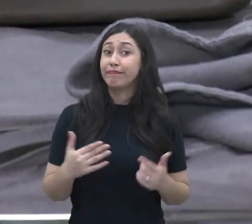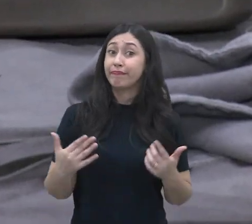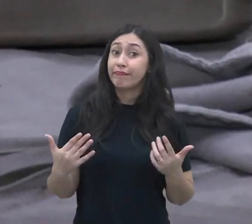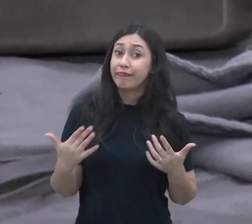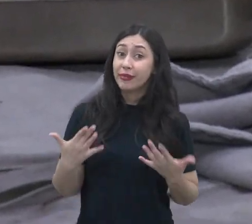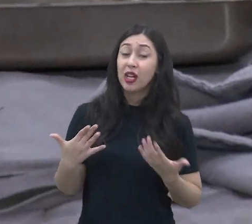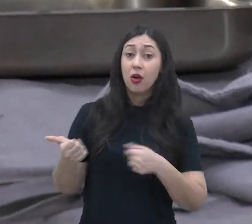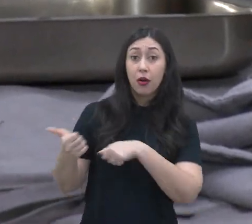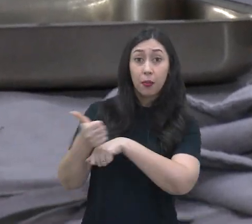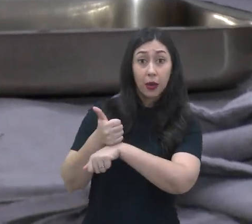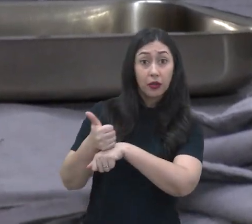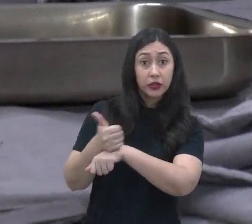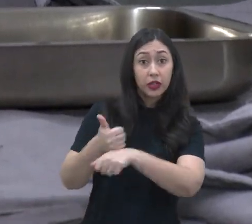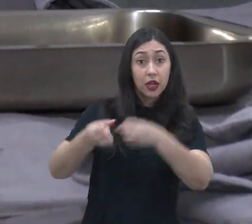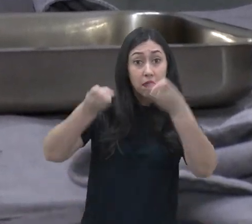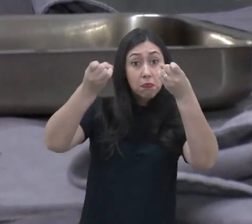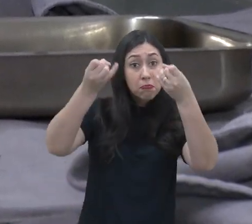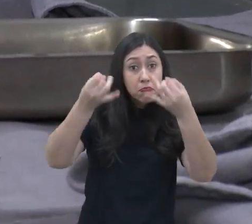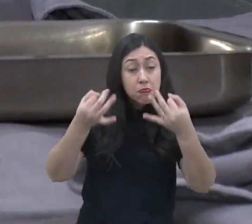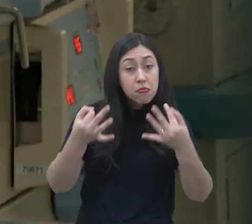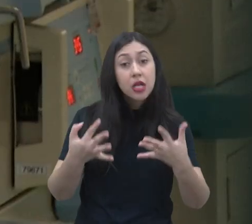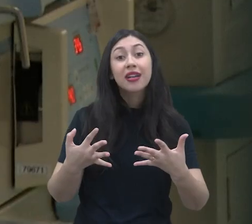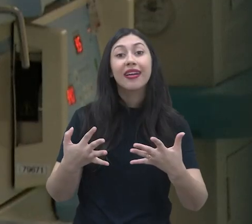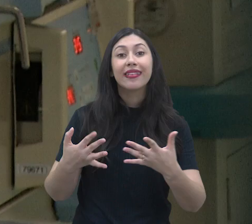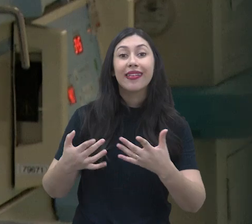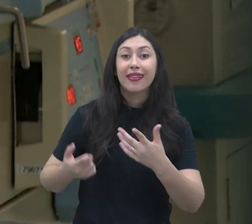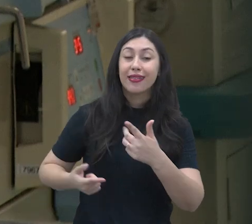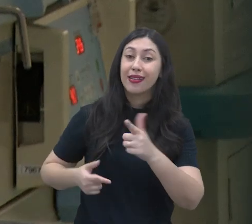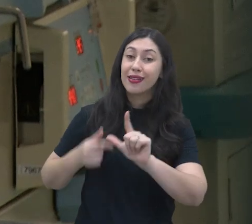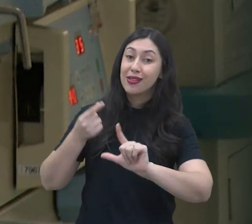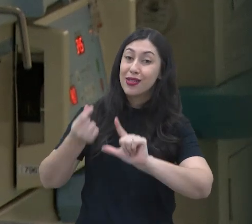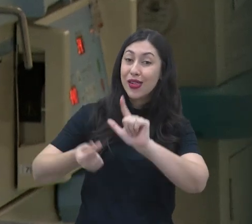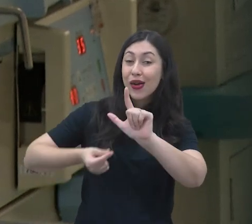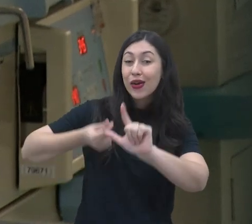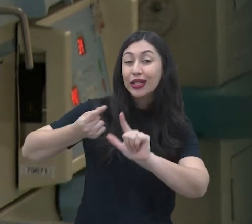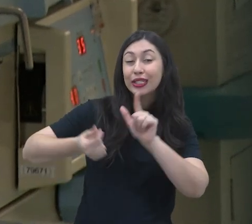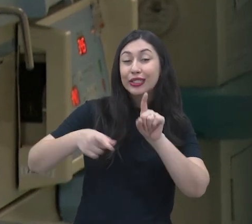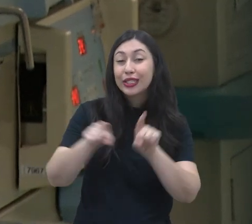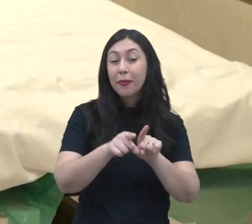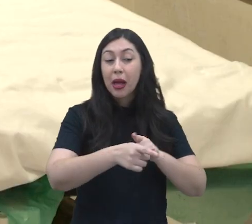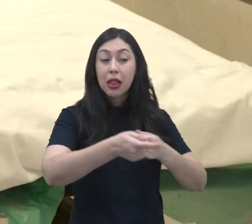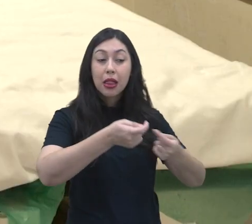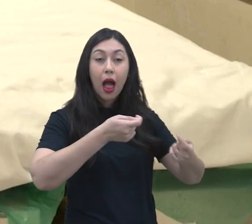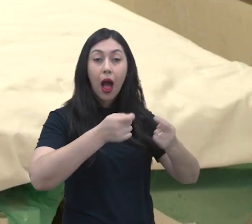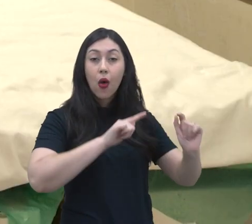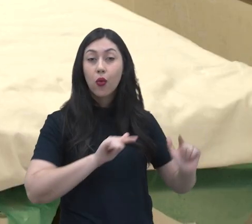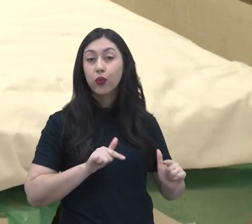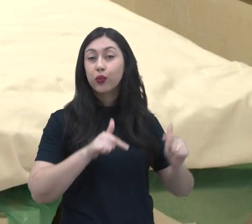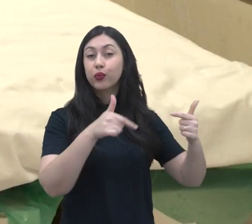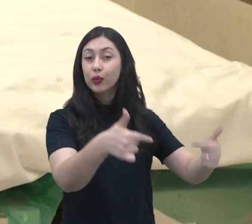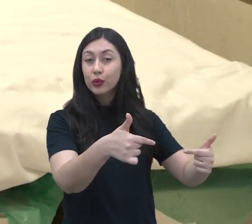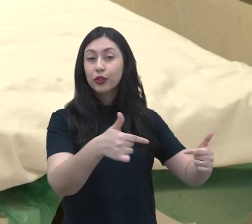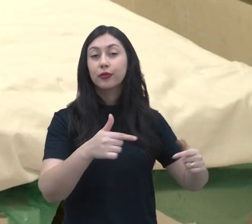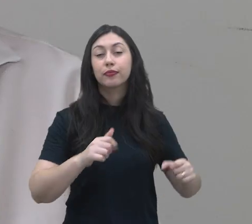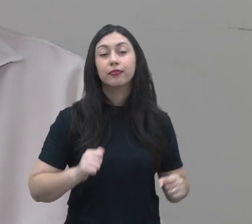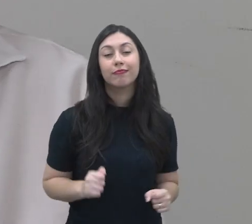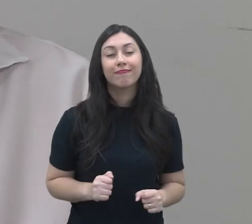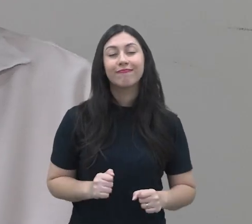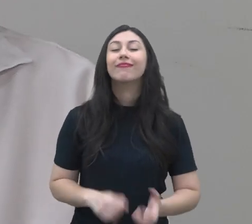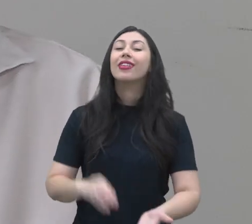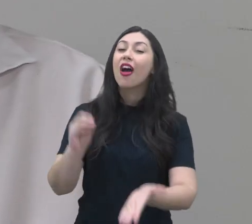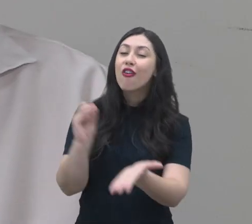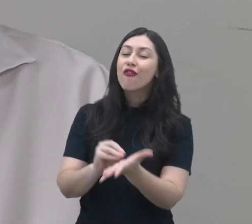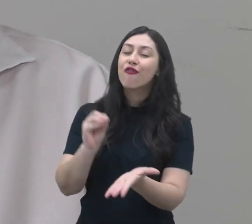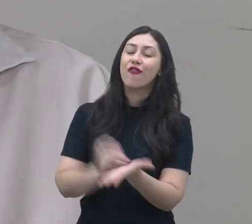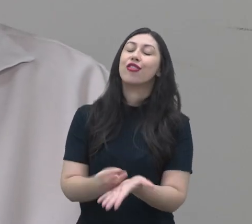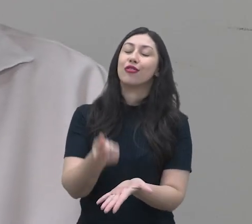os especialistas, algumas explicações podem estar na logística e na gestão das políticas públicas.